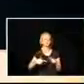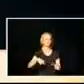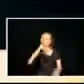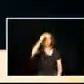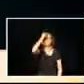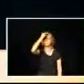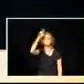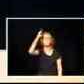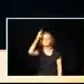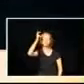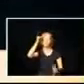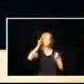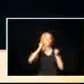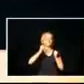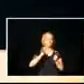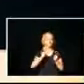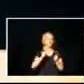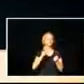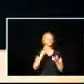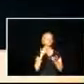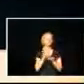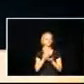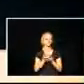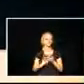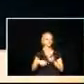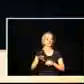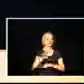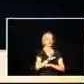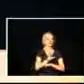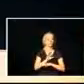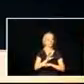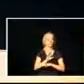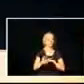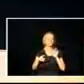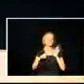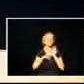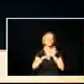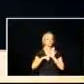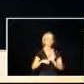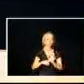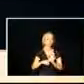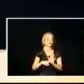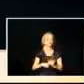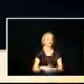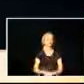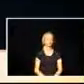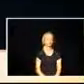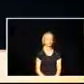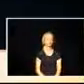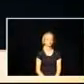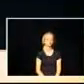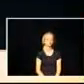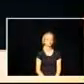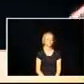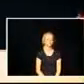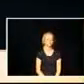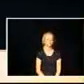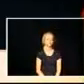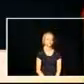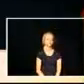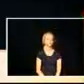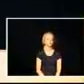se capacitarem e, por meio de subsídios gerados, subvenções geradas